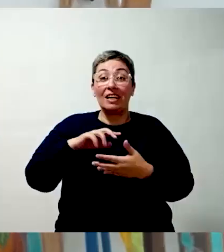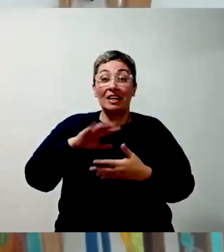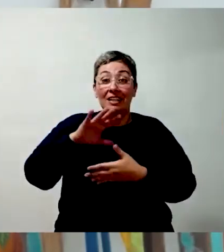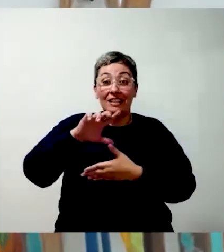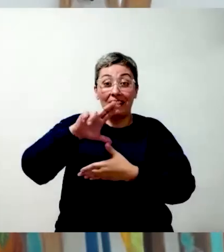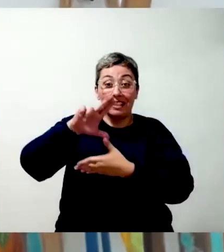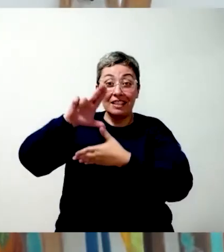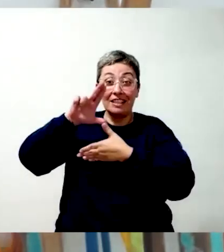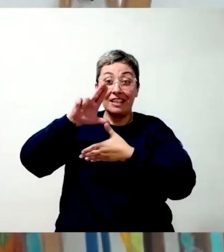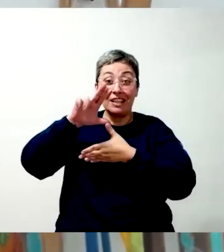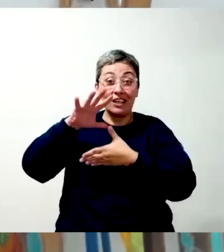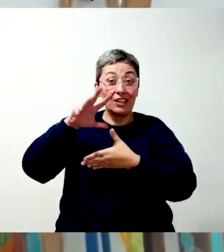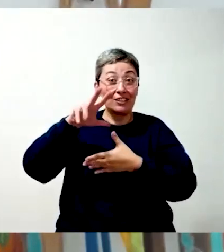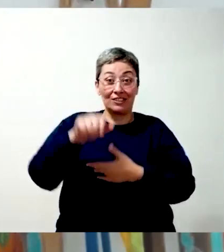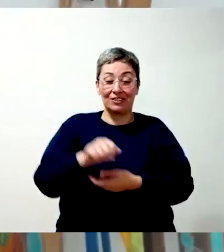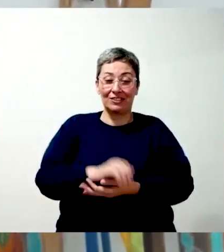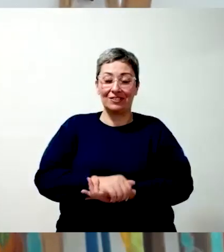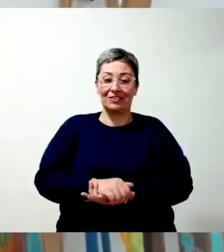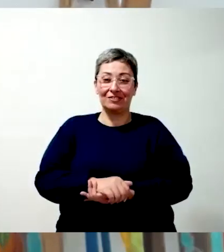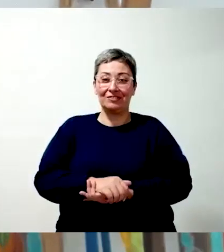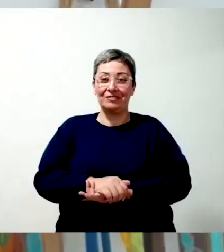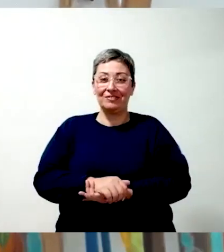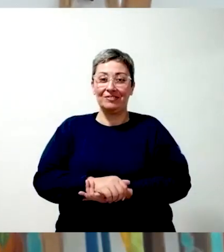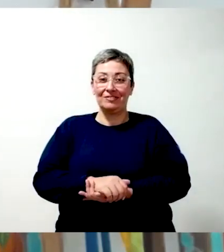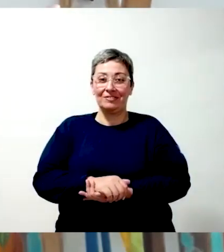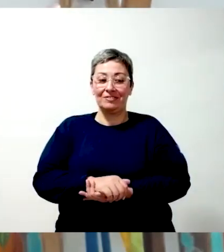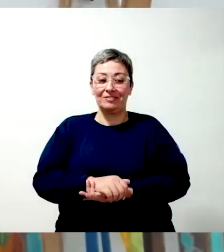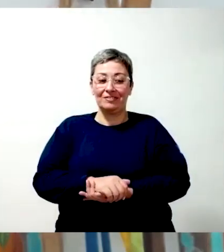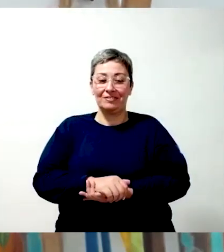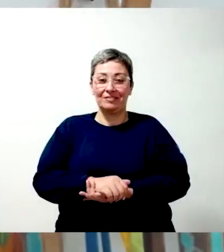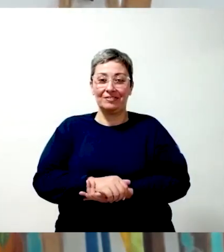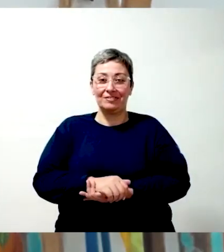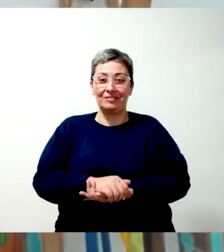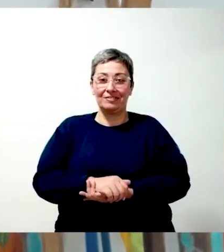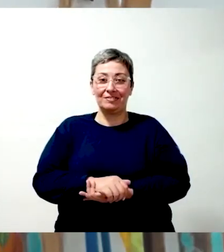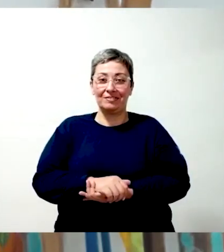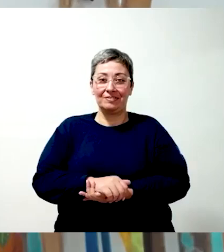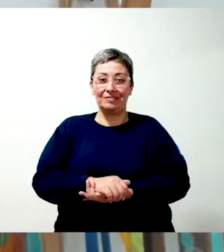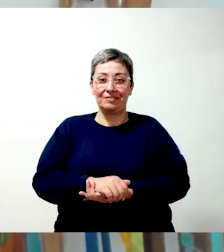nossa América Latina!